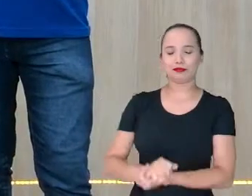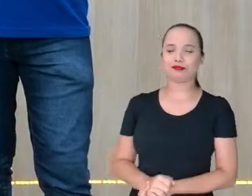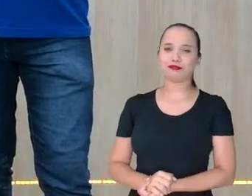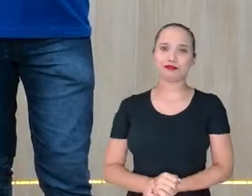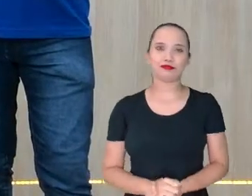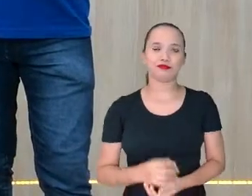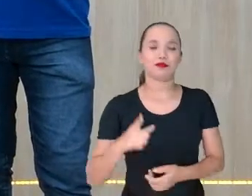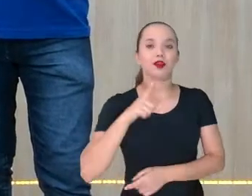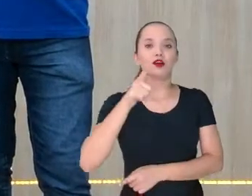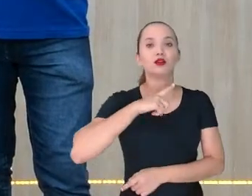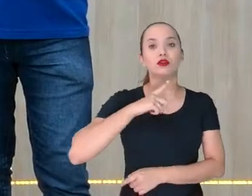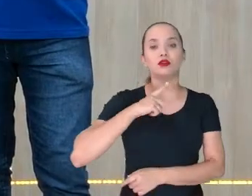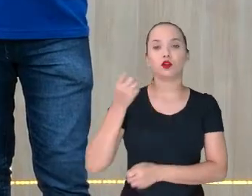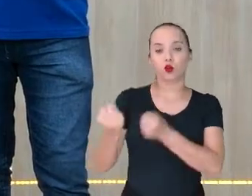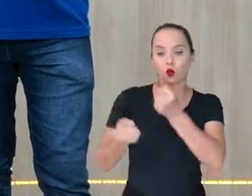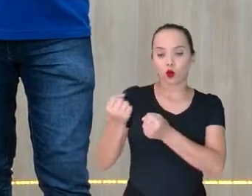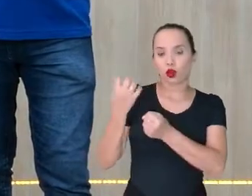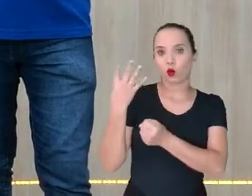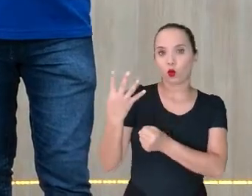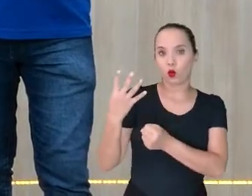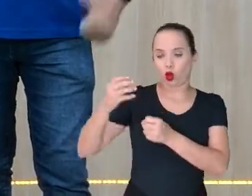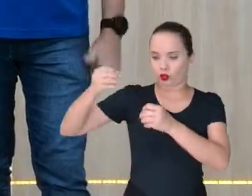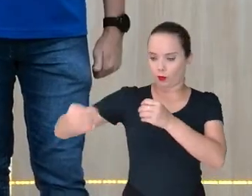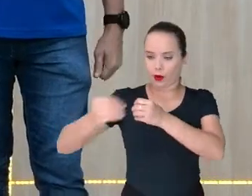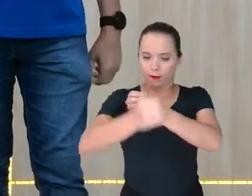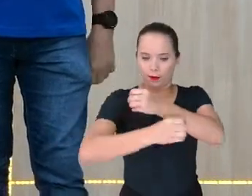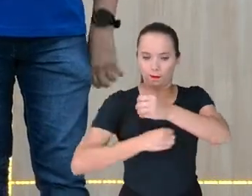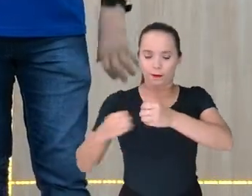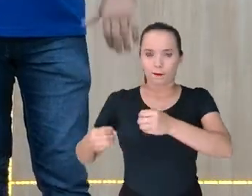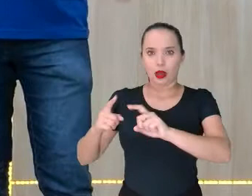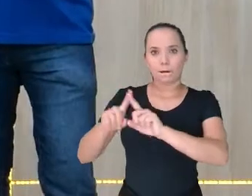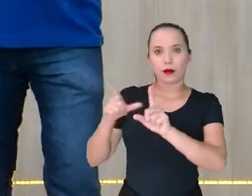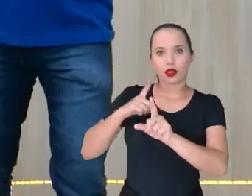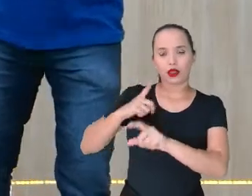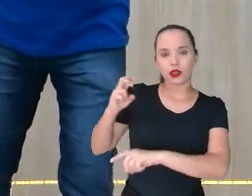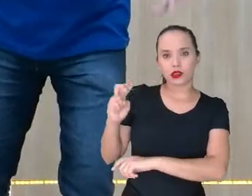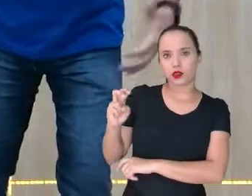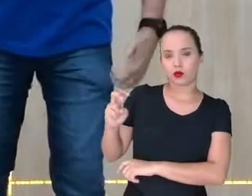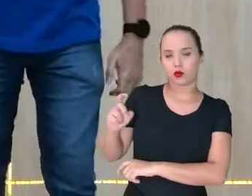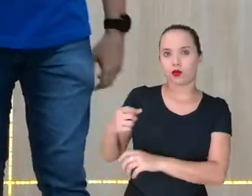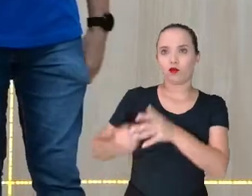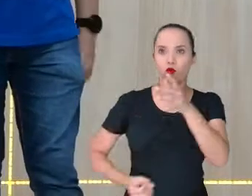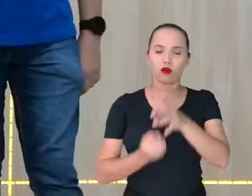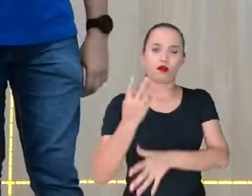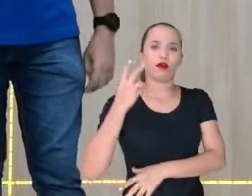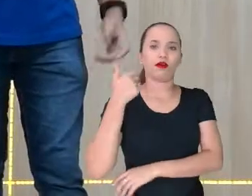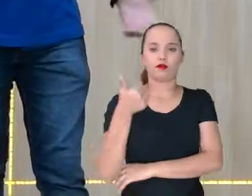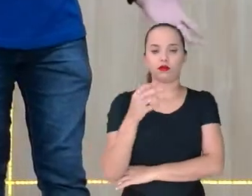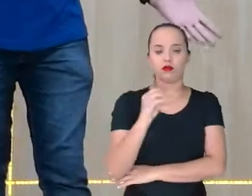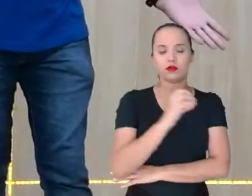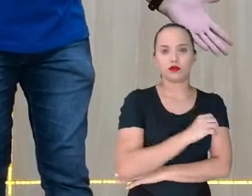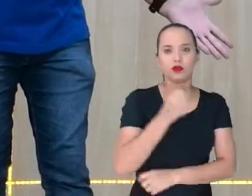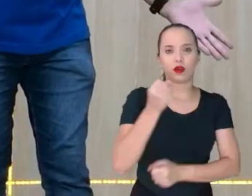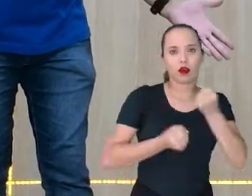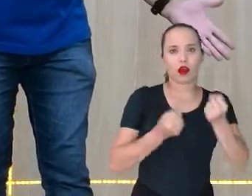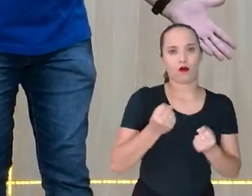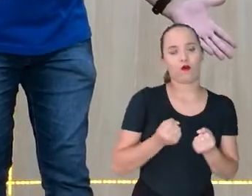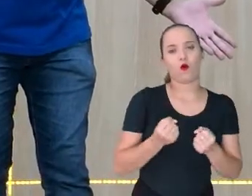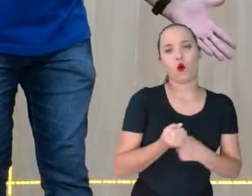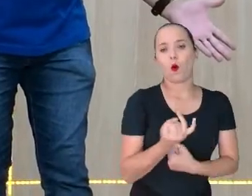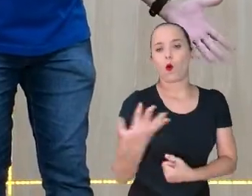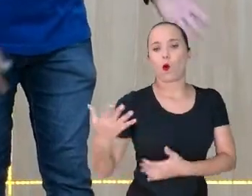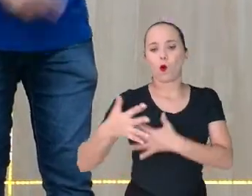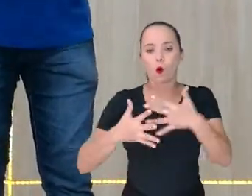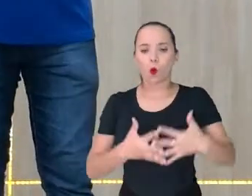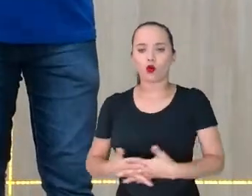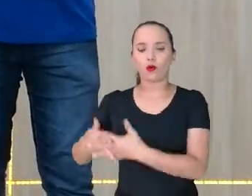aí um carro com 4 pneus para rodar e um de step, 5. Eu vou produzir 100 carros. Quantos pneus eu vou ter que